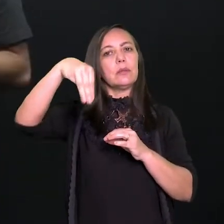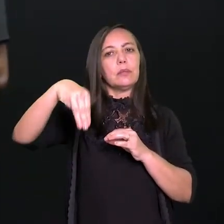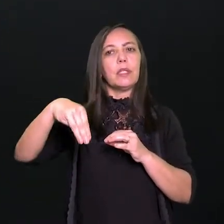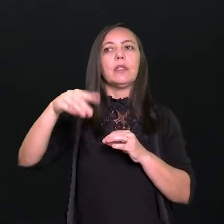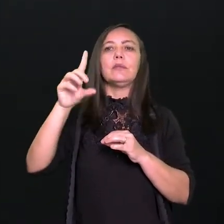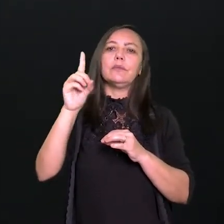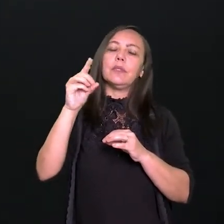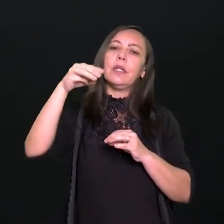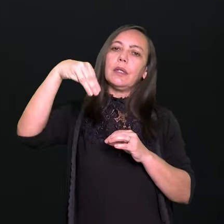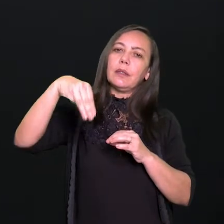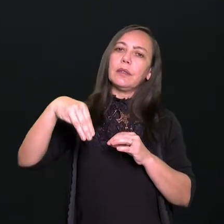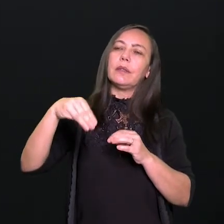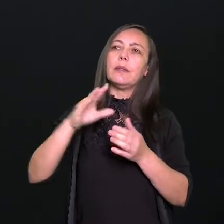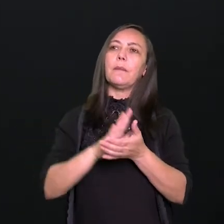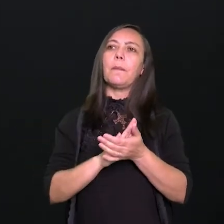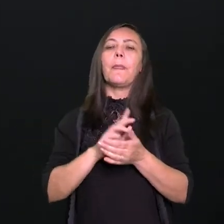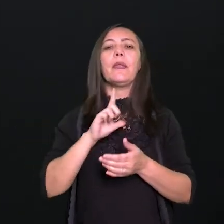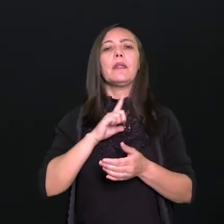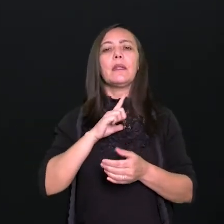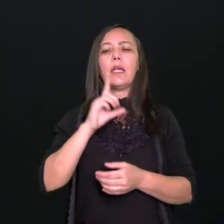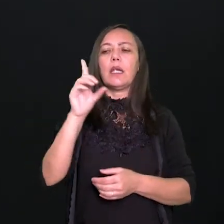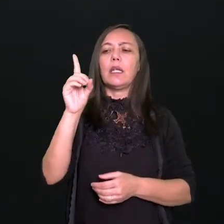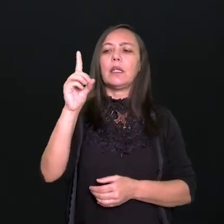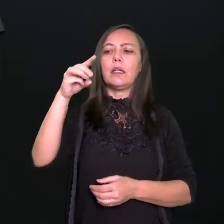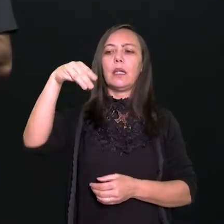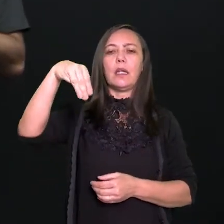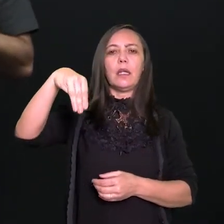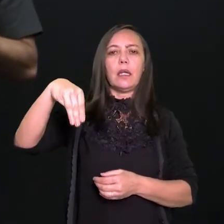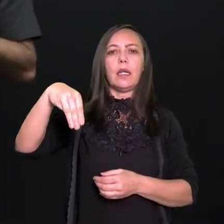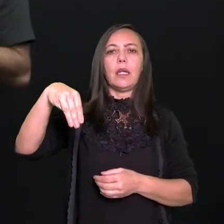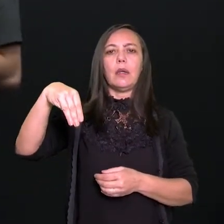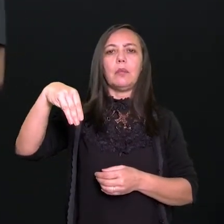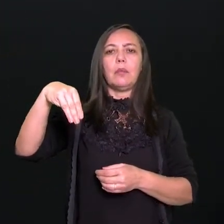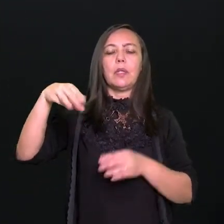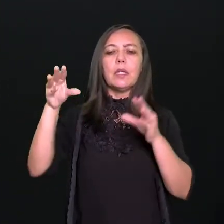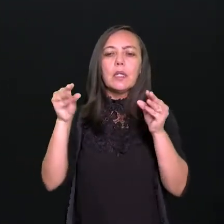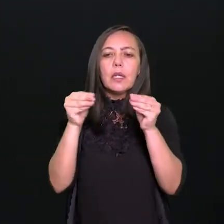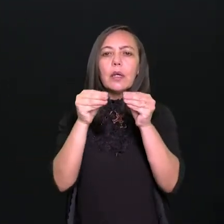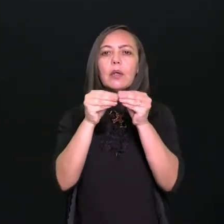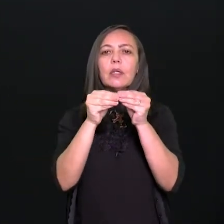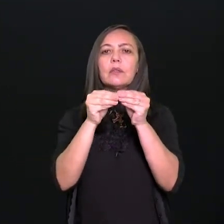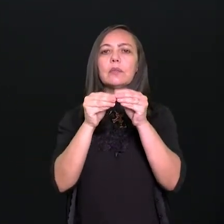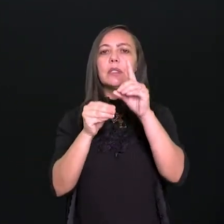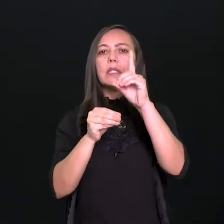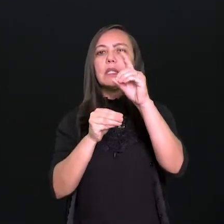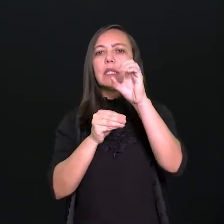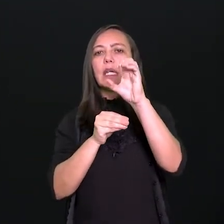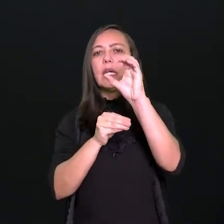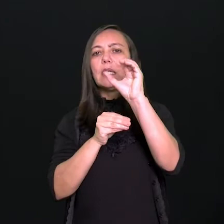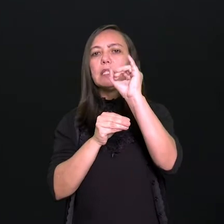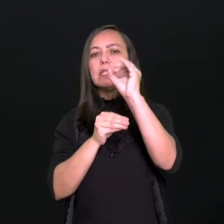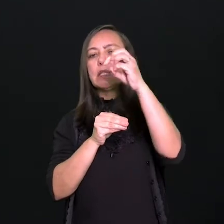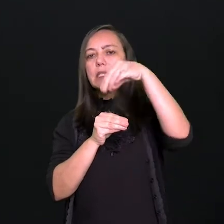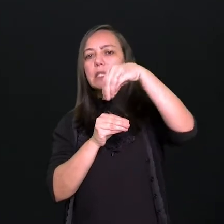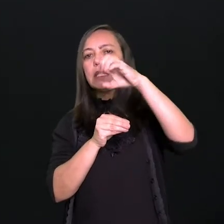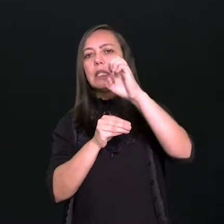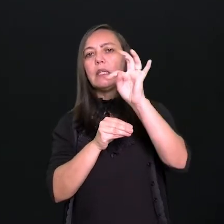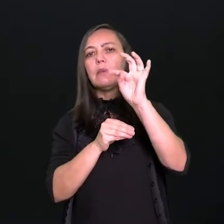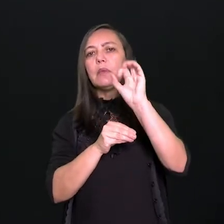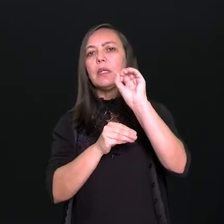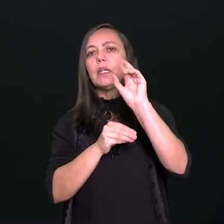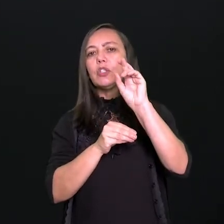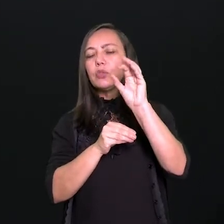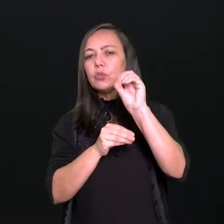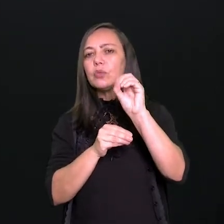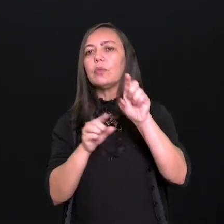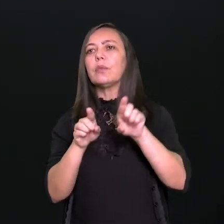tá? Então aqui nós temos dm, que é a abreviatura para decímetro, cm, que